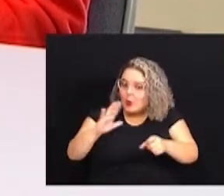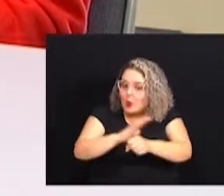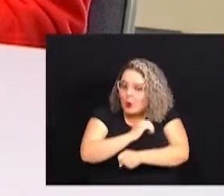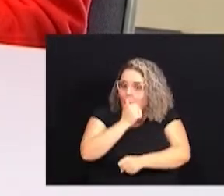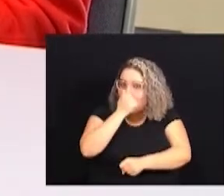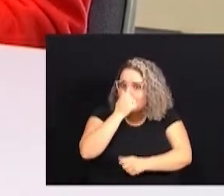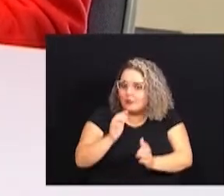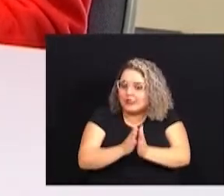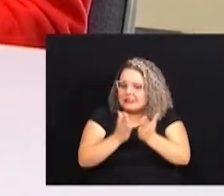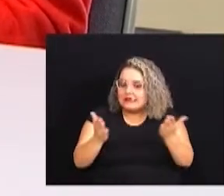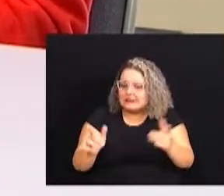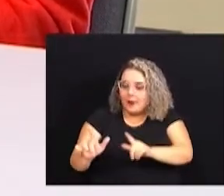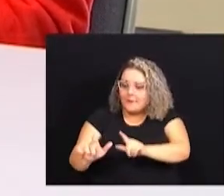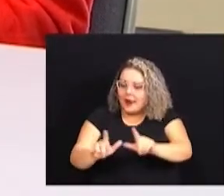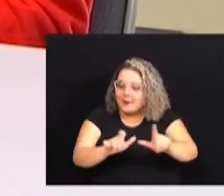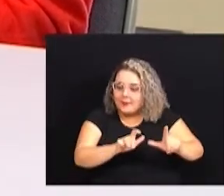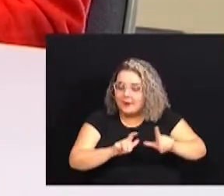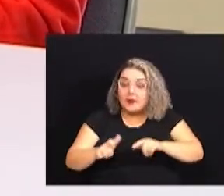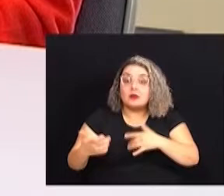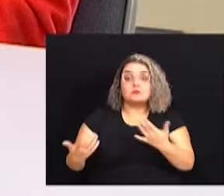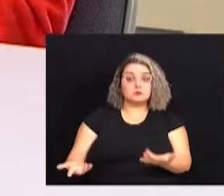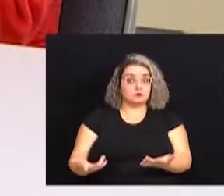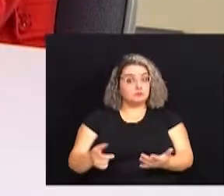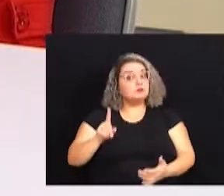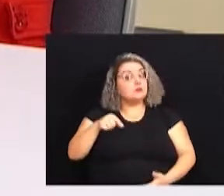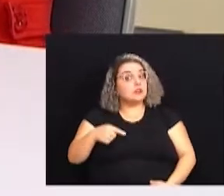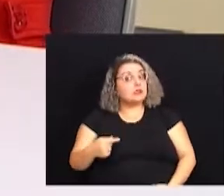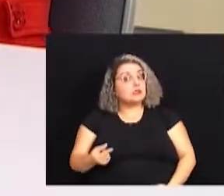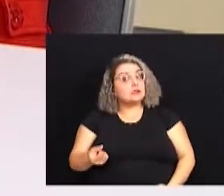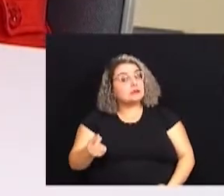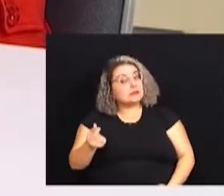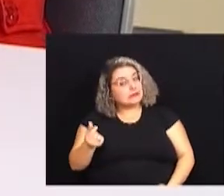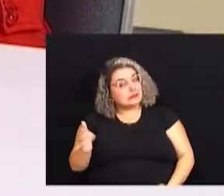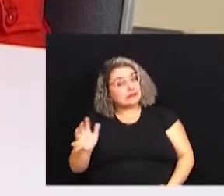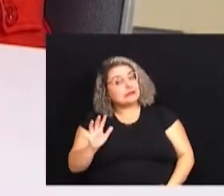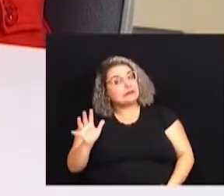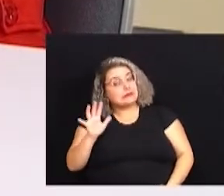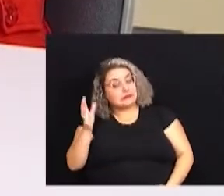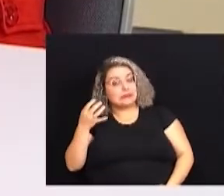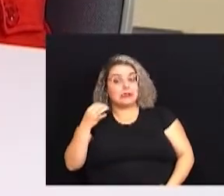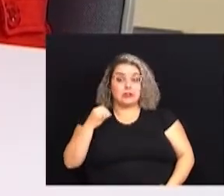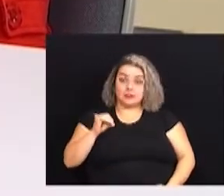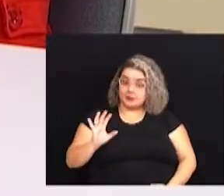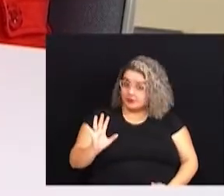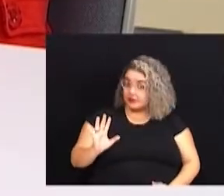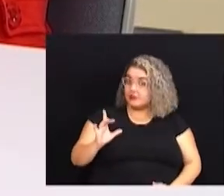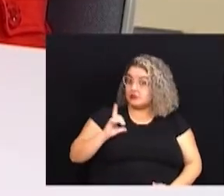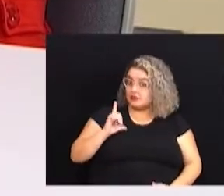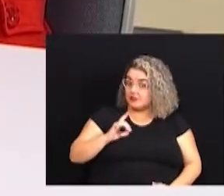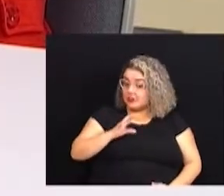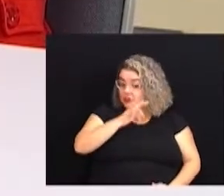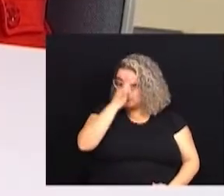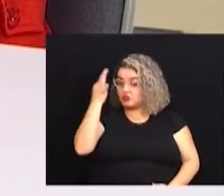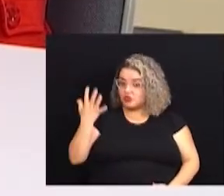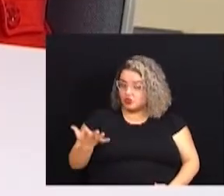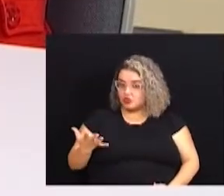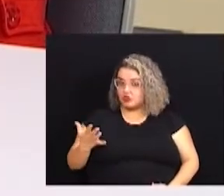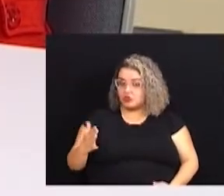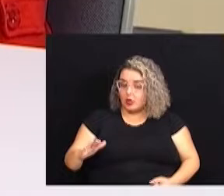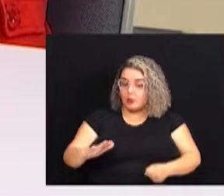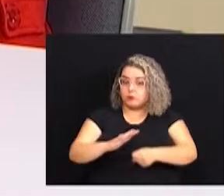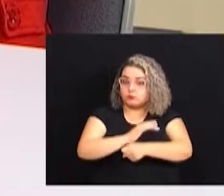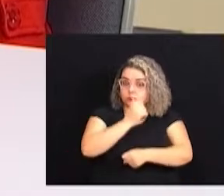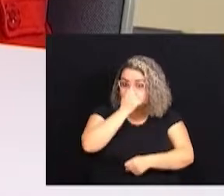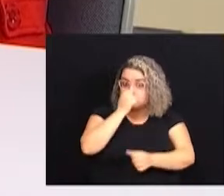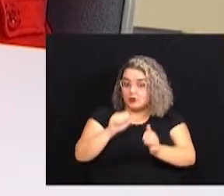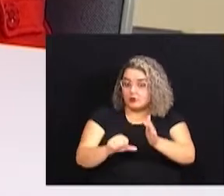álbum, querendo adquirir esse álbum. E é um valor um pouco alto se você tiver a sorte talvez de completar